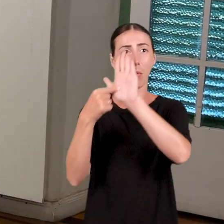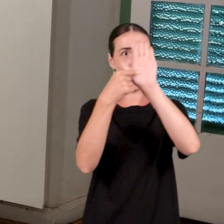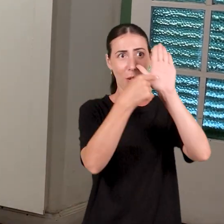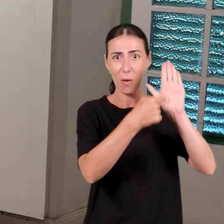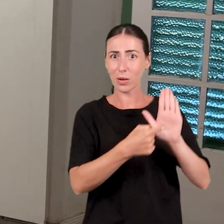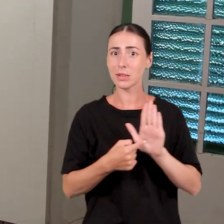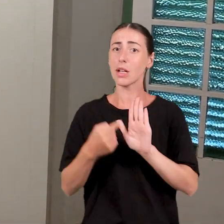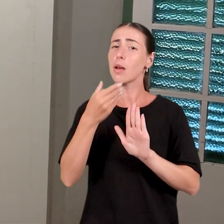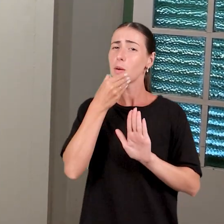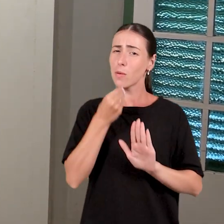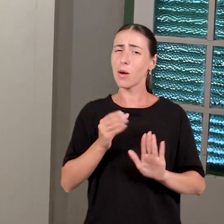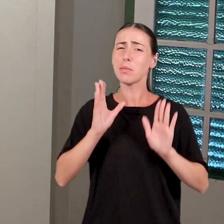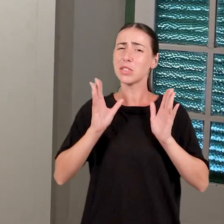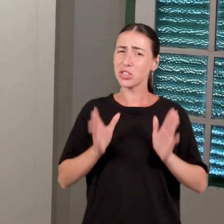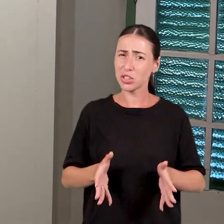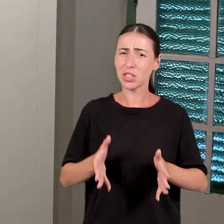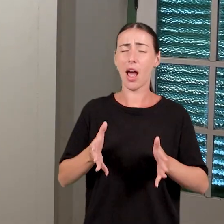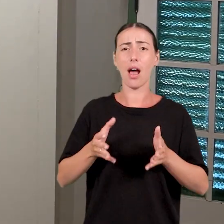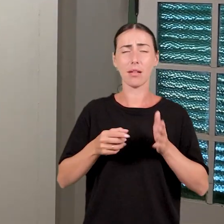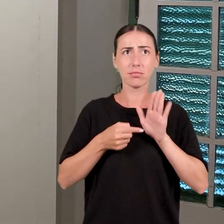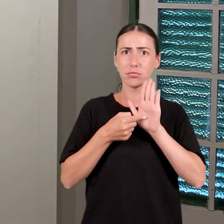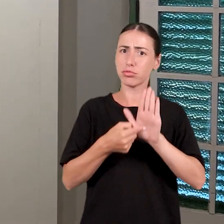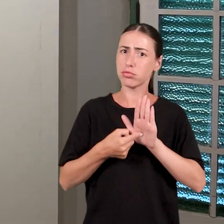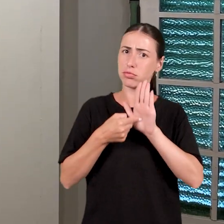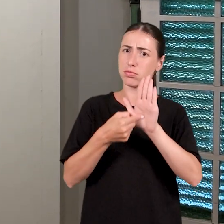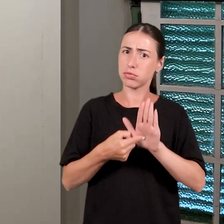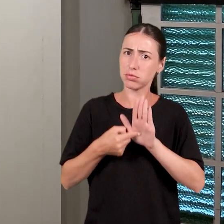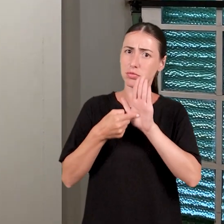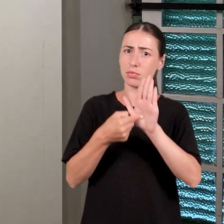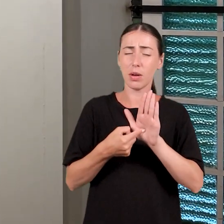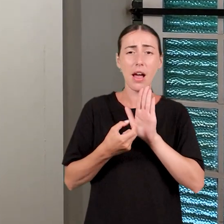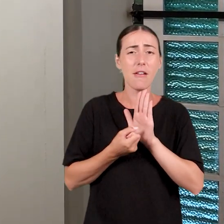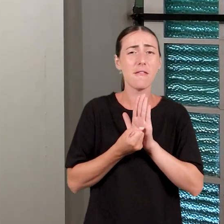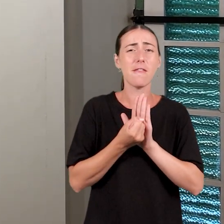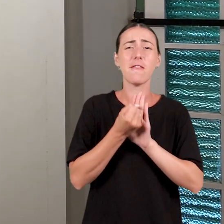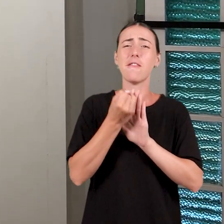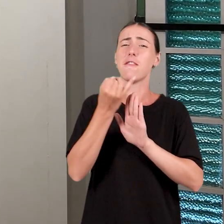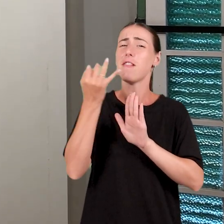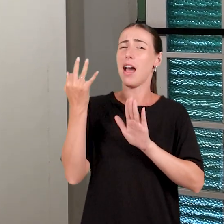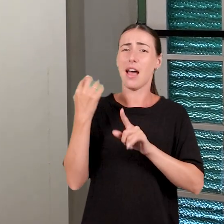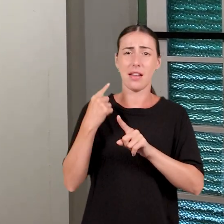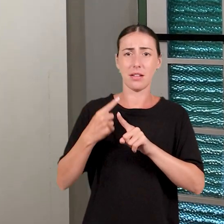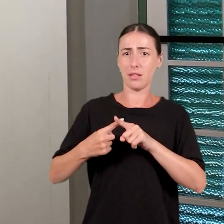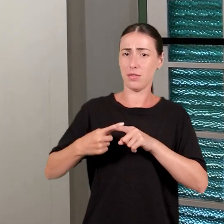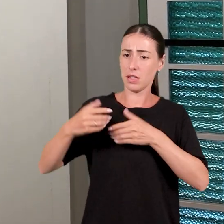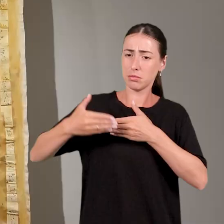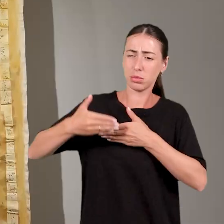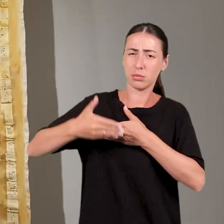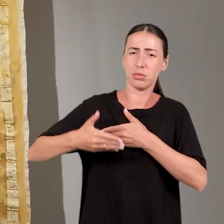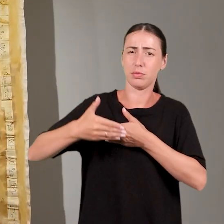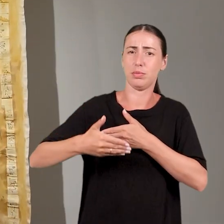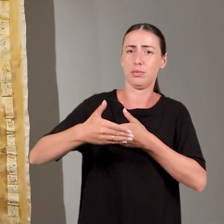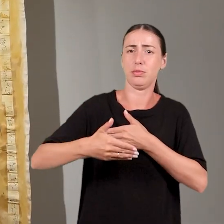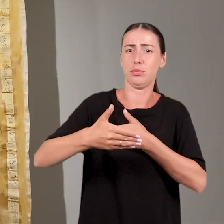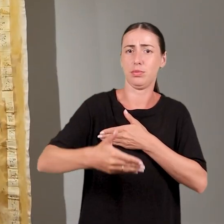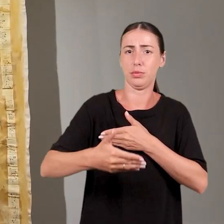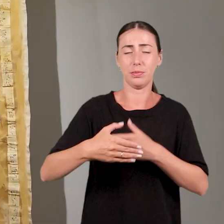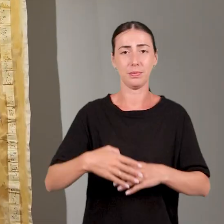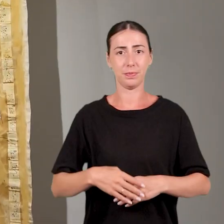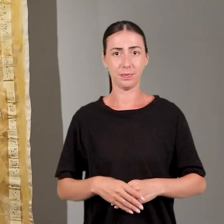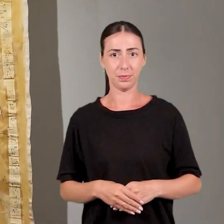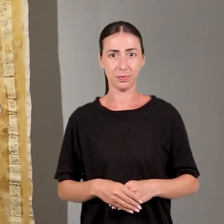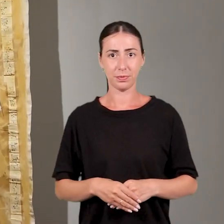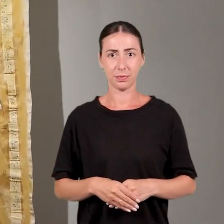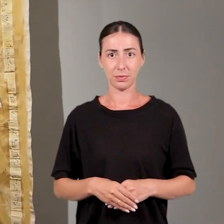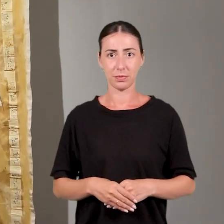do artista. Há tantos Paulos e tantas histórias quanto há pessoas dispostas a narrá-las. Assim,